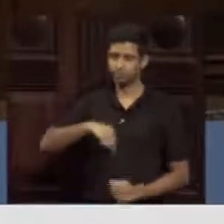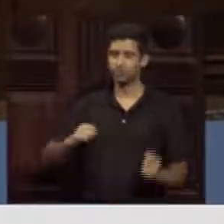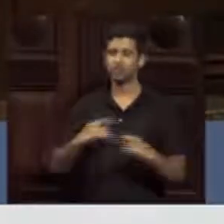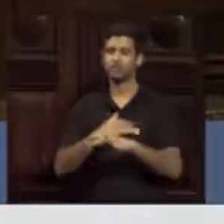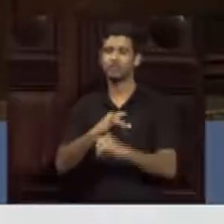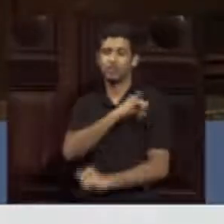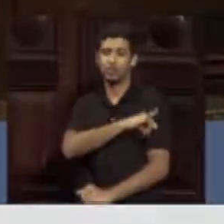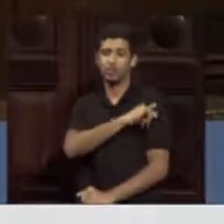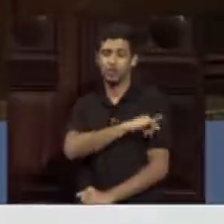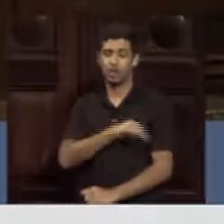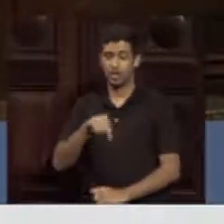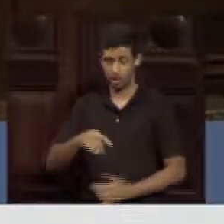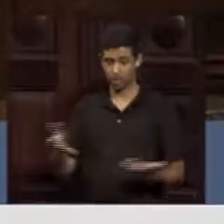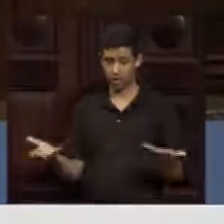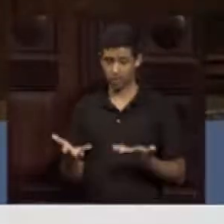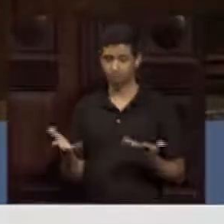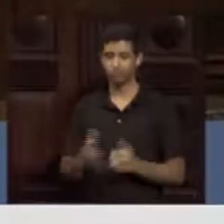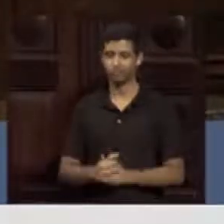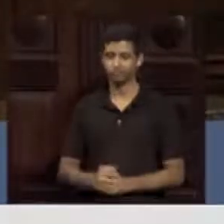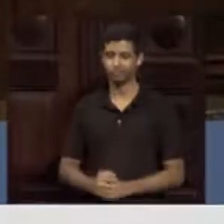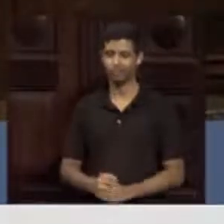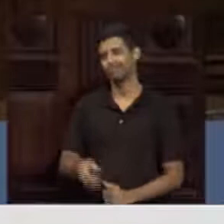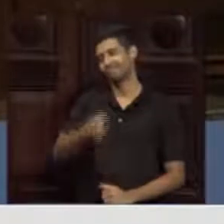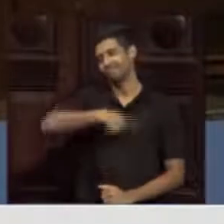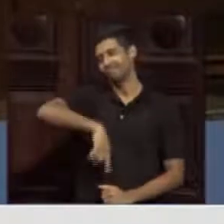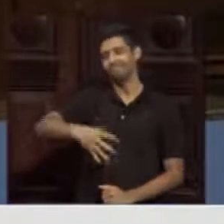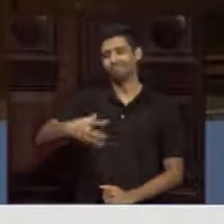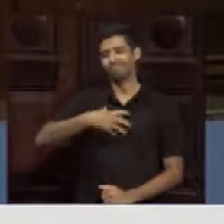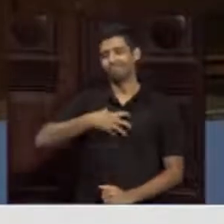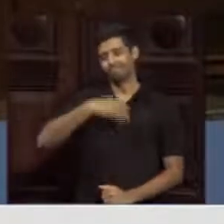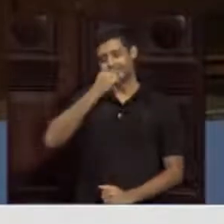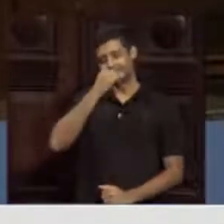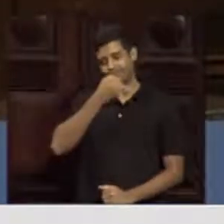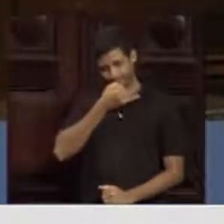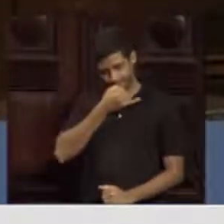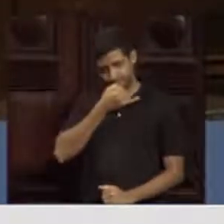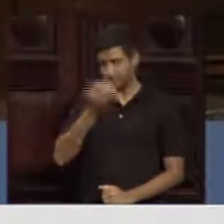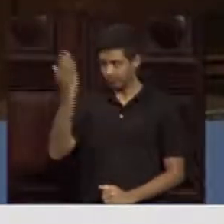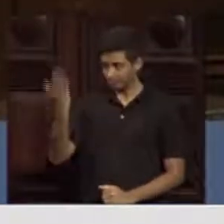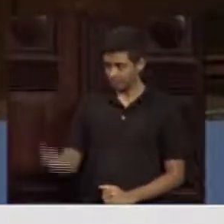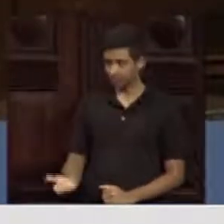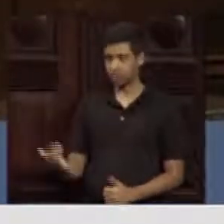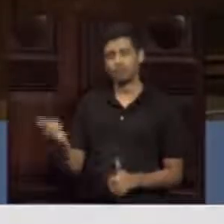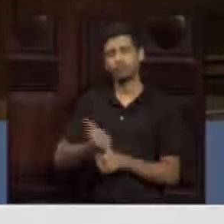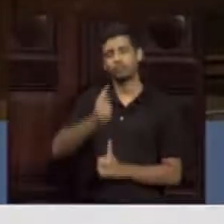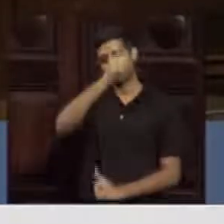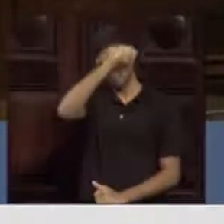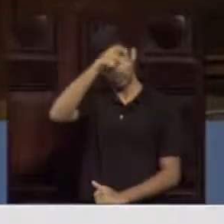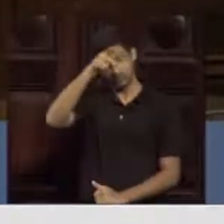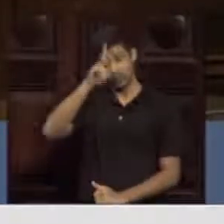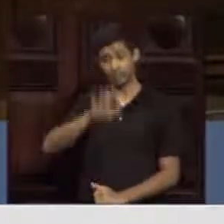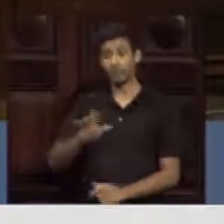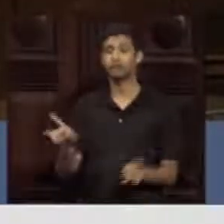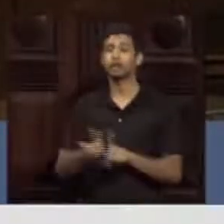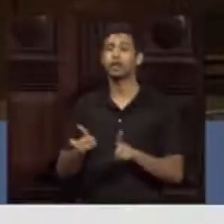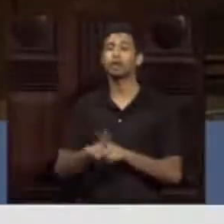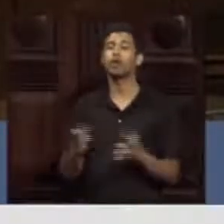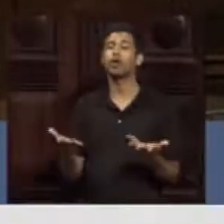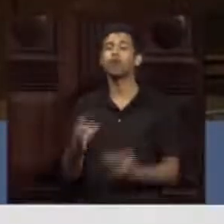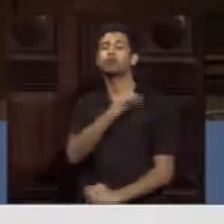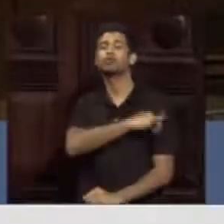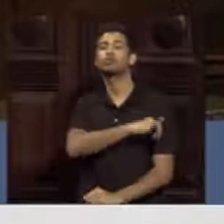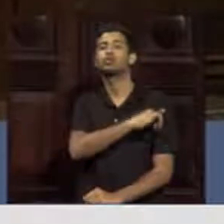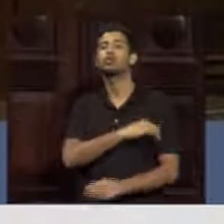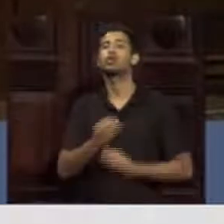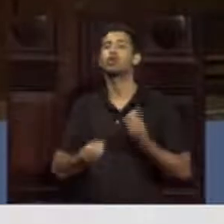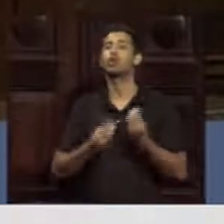hoje, enfim, está entristecida pela morte de seu vice-prefeito, mas a cidade do Rio de Janeiro hoje também